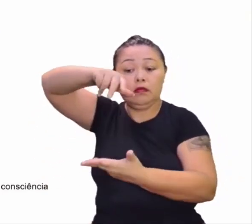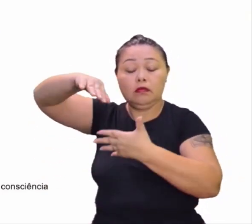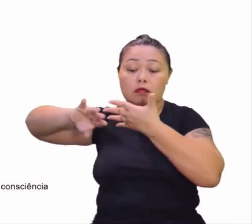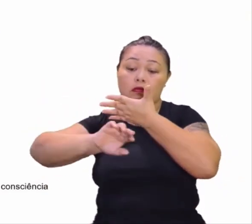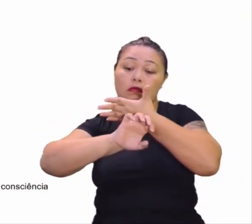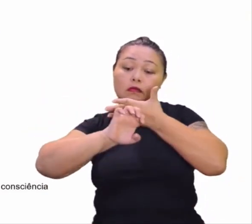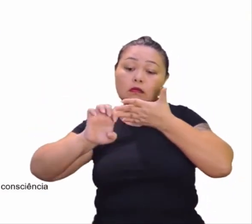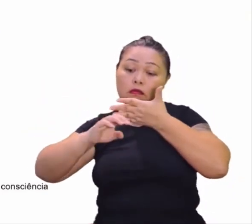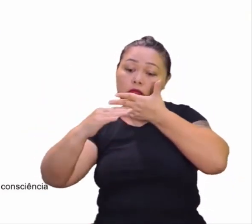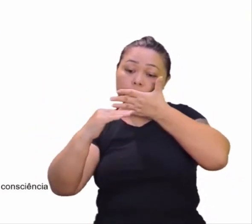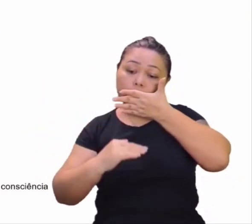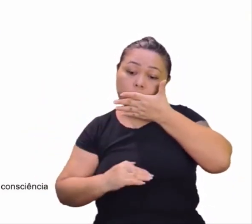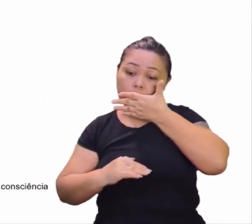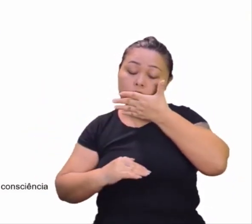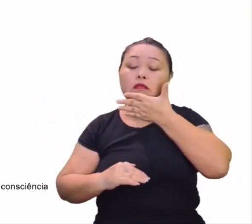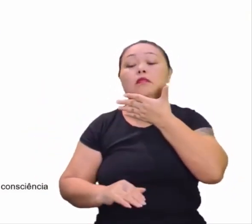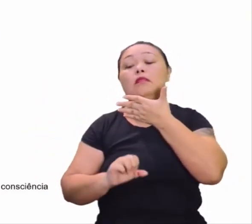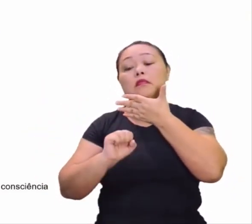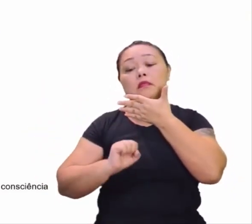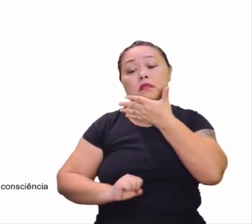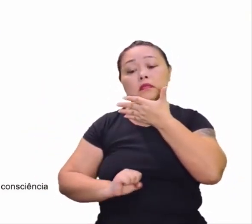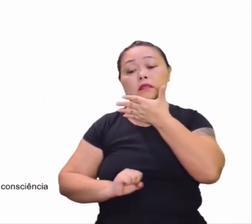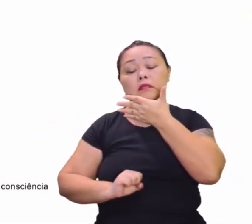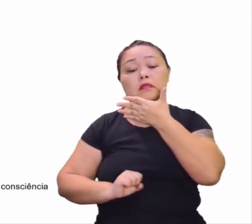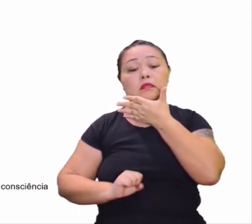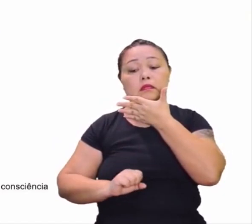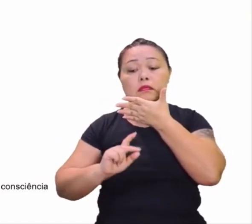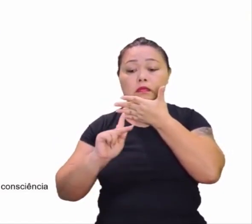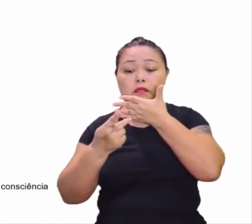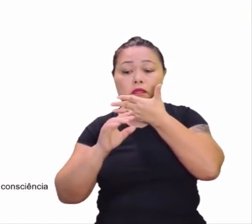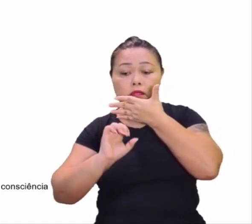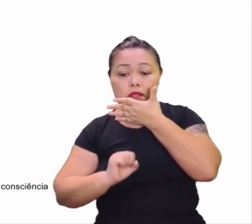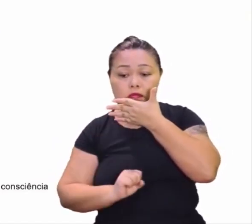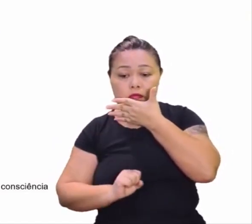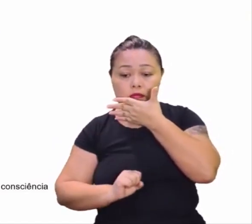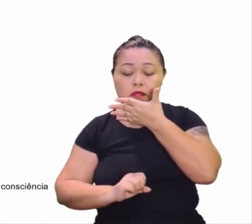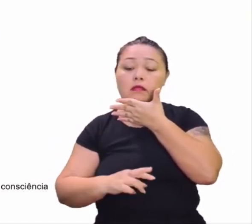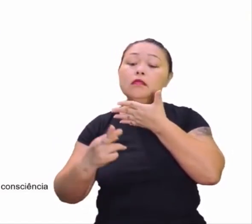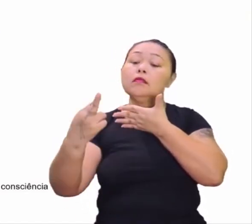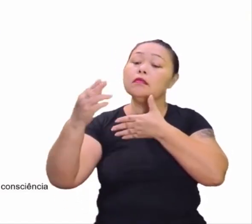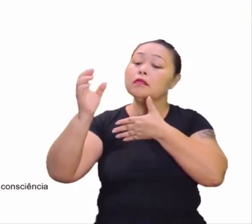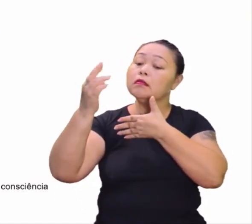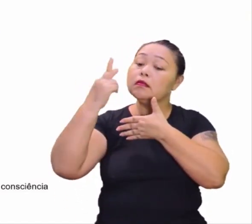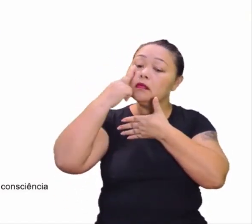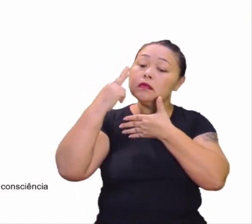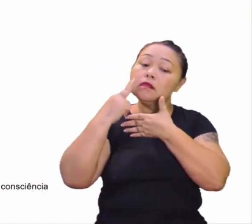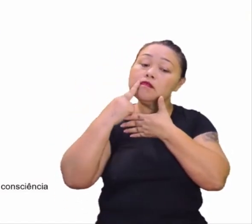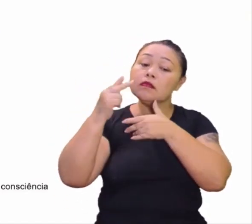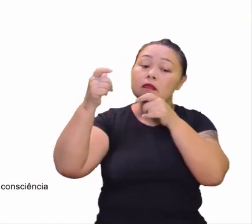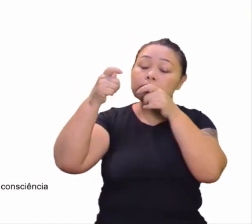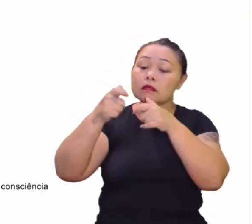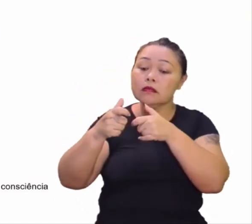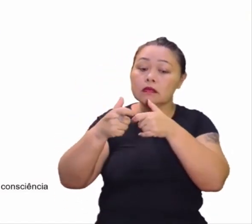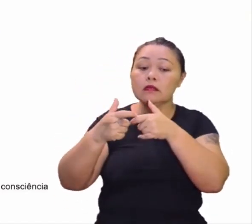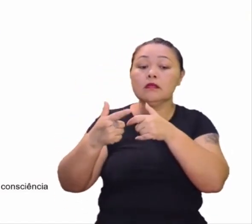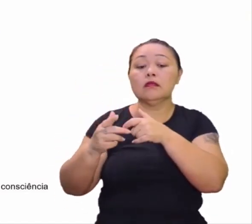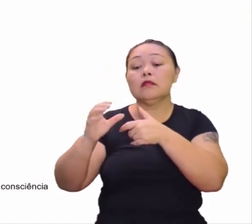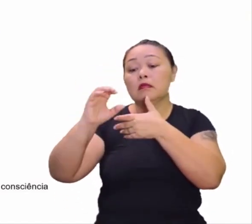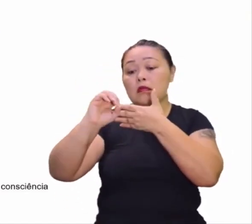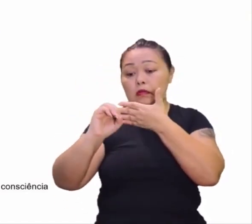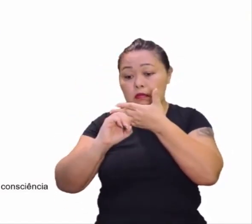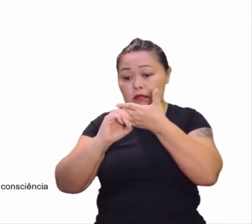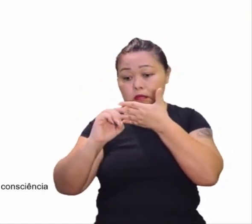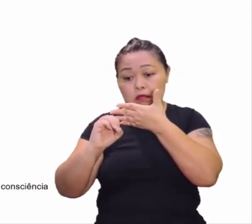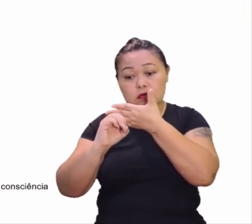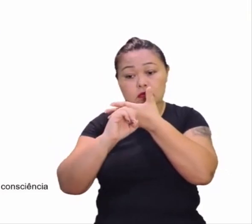da linha do Equador, então nós temos o hemisfério sul. Então, aqui nós temos o quê? Rondônia, localizado nessa região oeste do